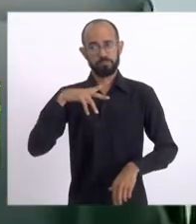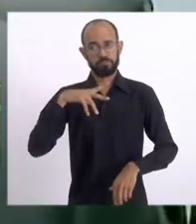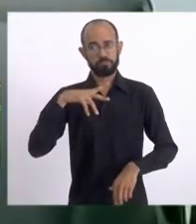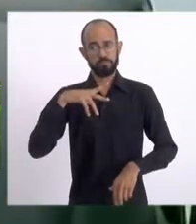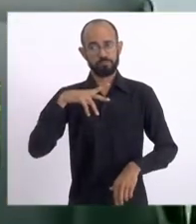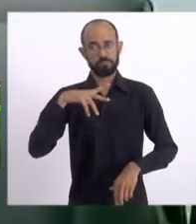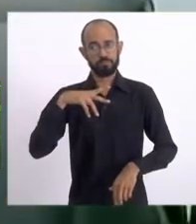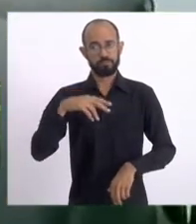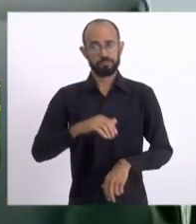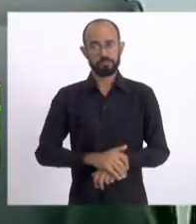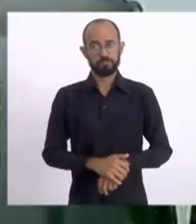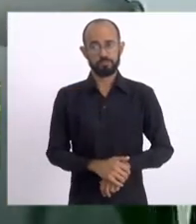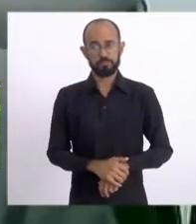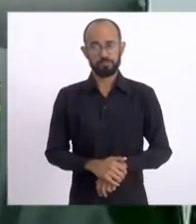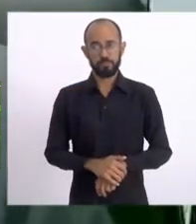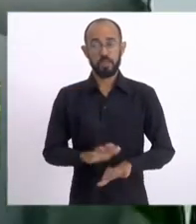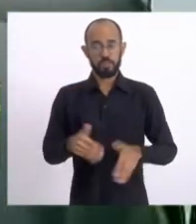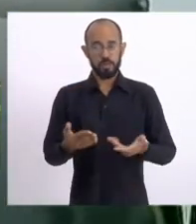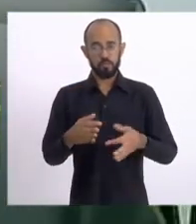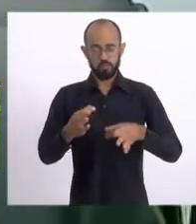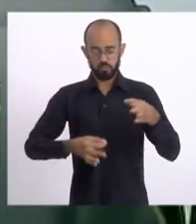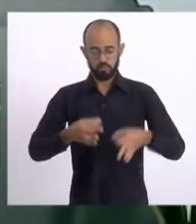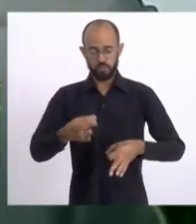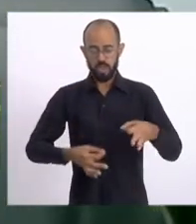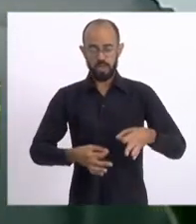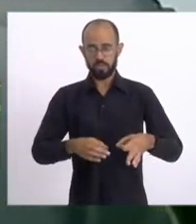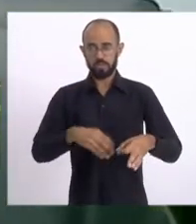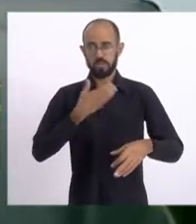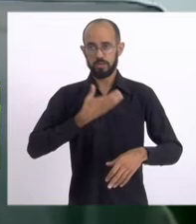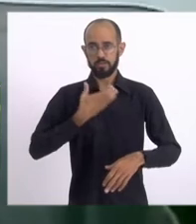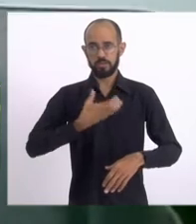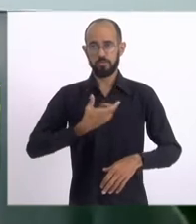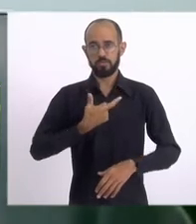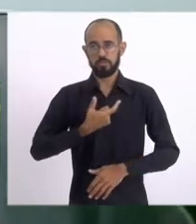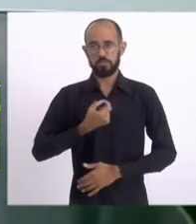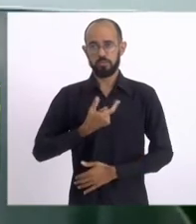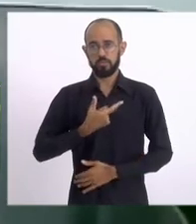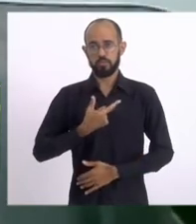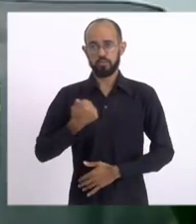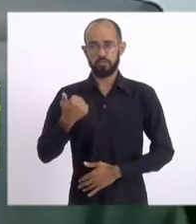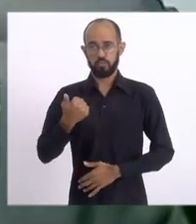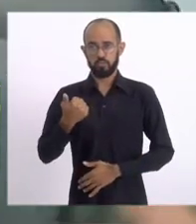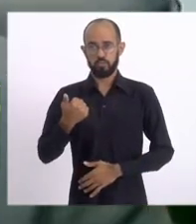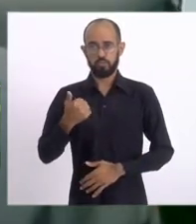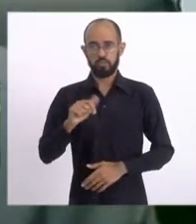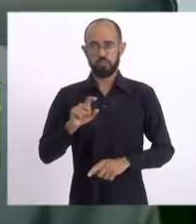uma. Foi julgado em dezembro de 21, o parlamentar.